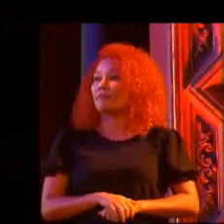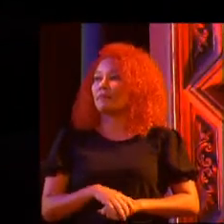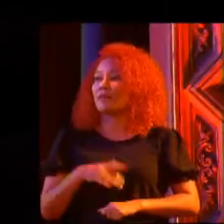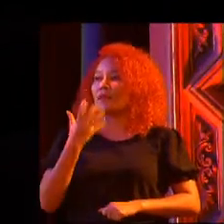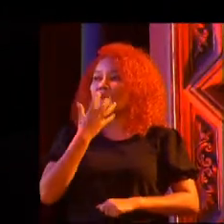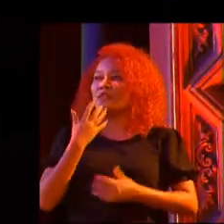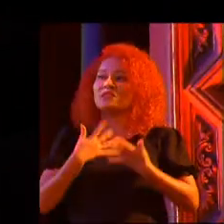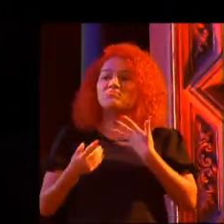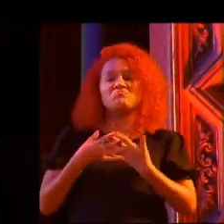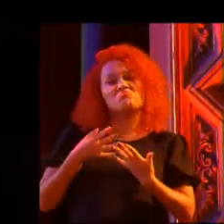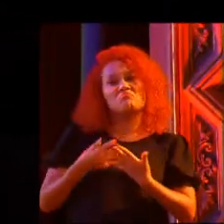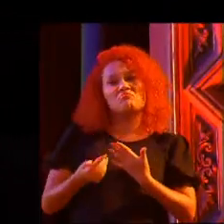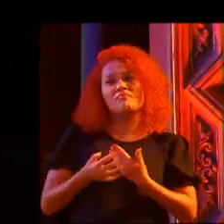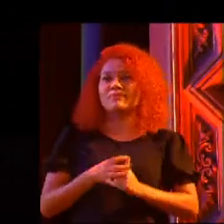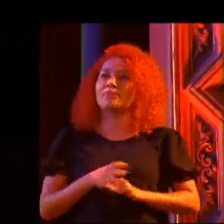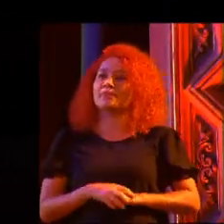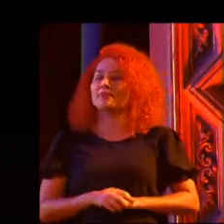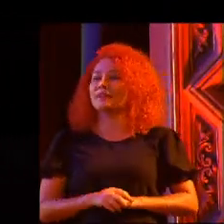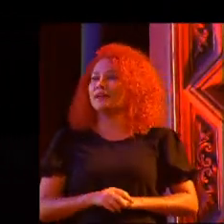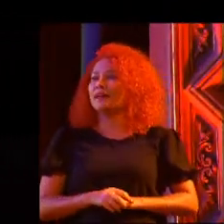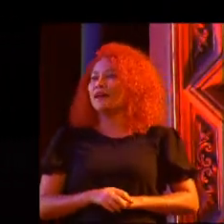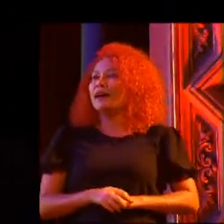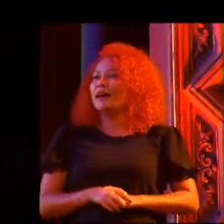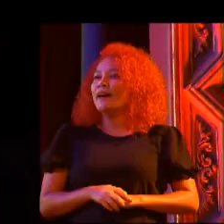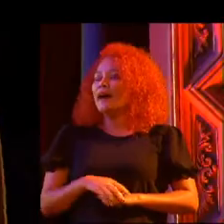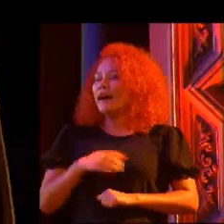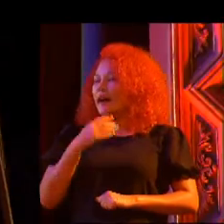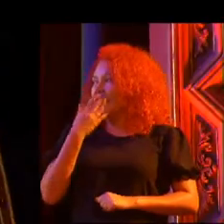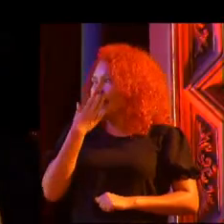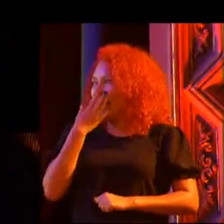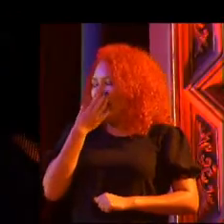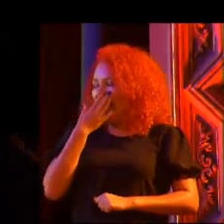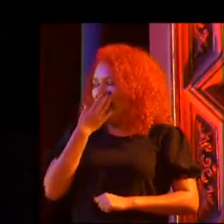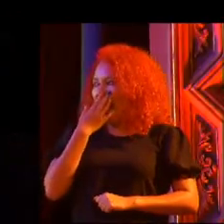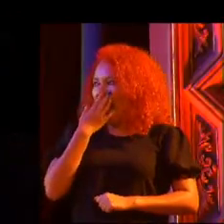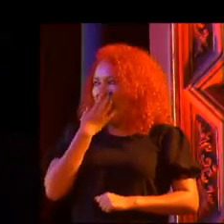Faz. Chega aí, Renan. Vamos lá, aplaudir, Renan.